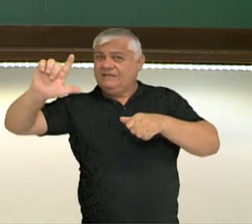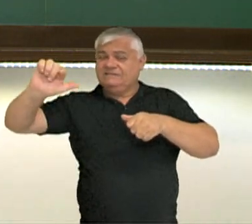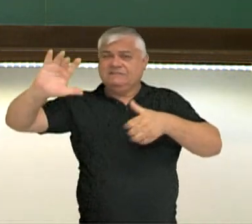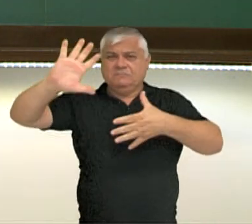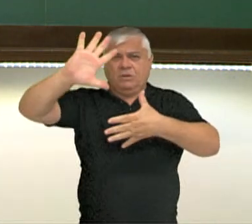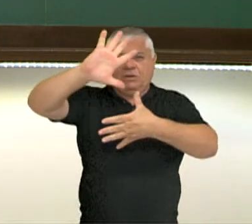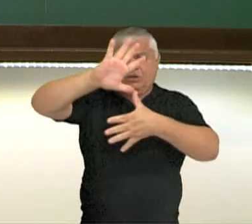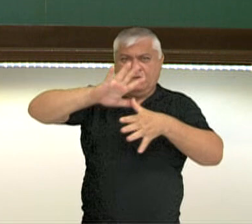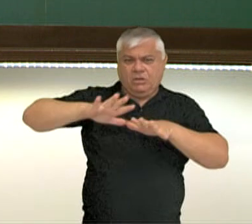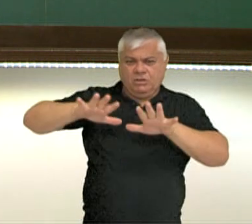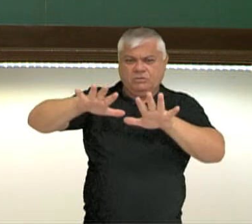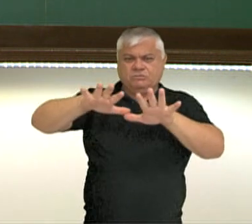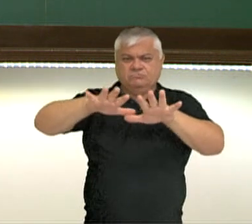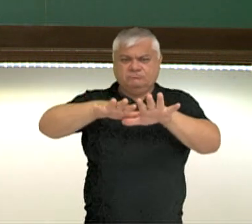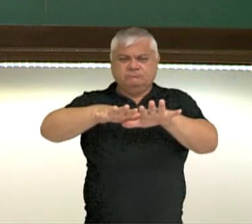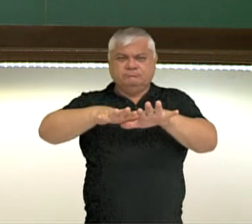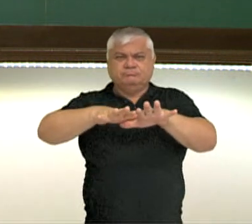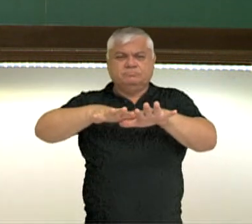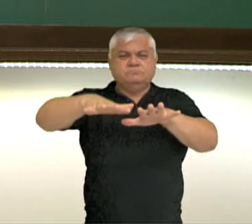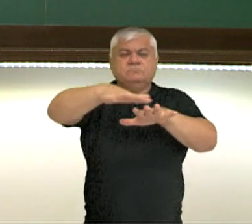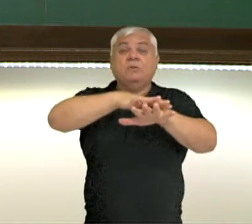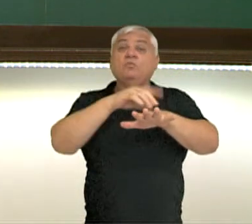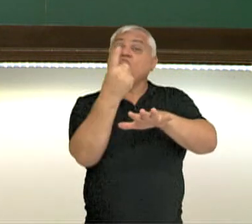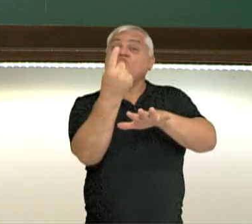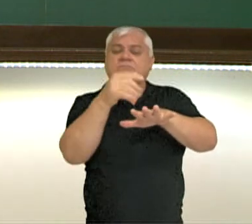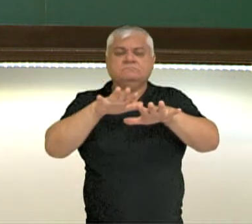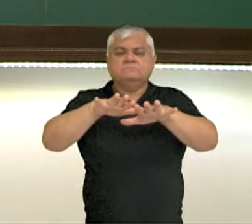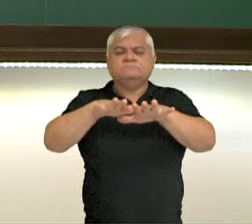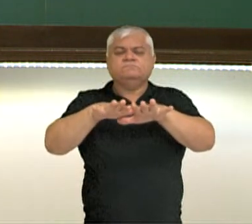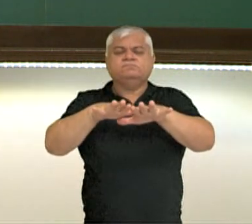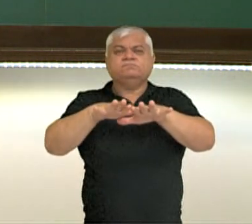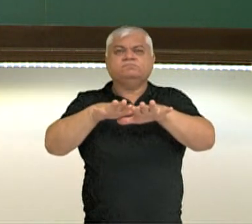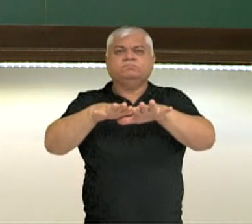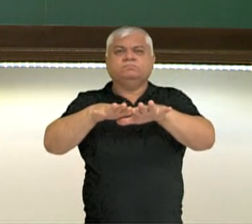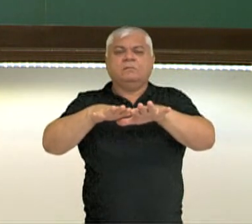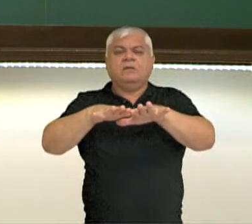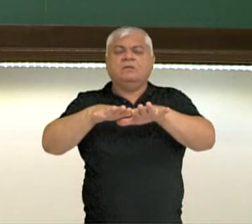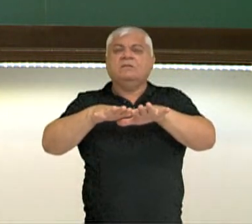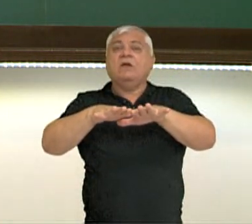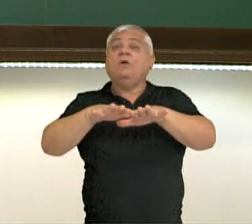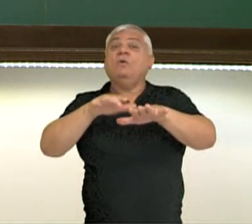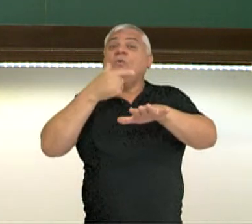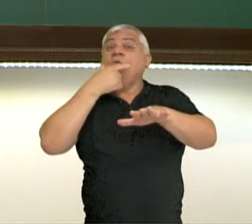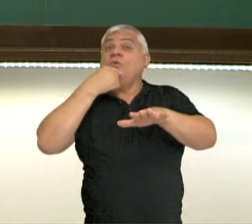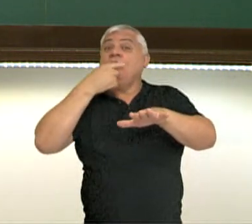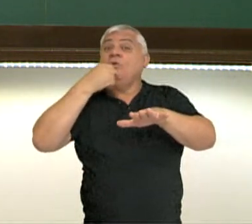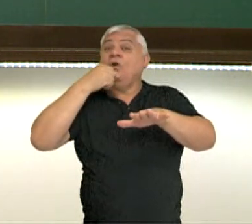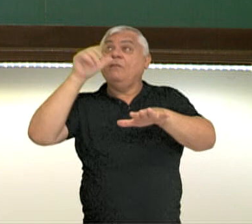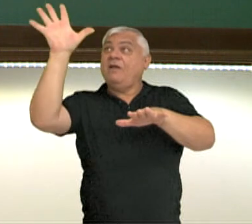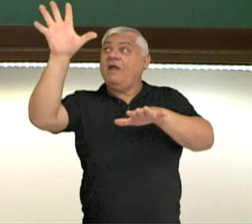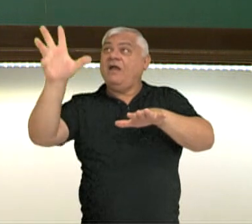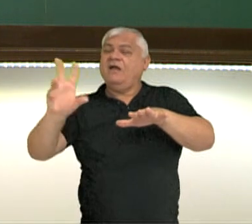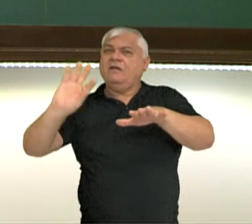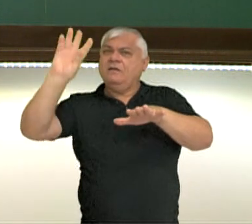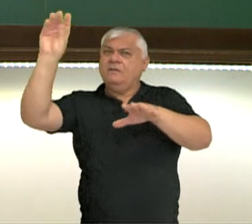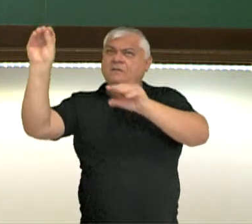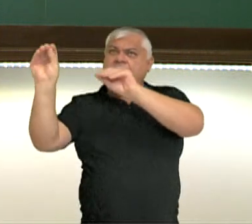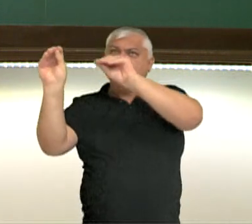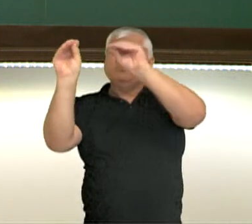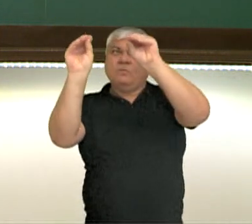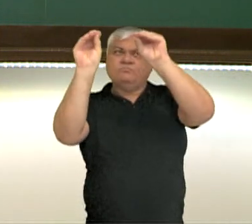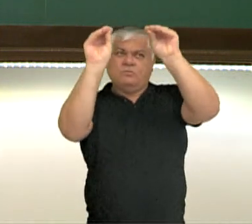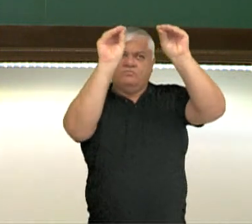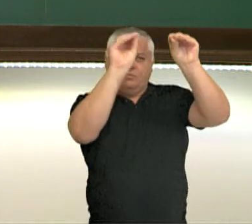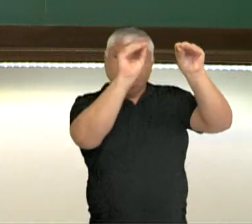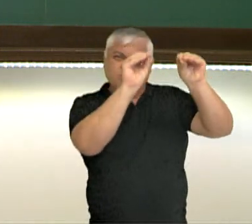África. Então assim, era um grande continente e segundo essa teoria, os seres humanos teriam migrado da África para a